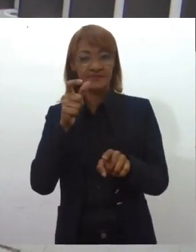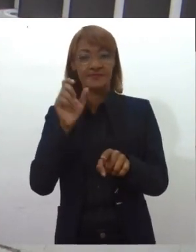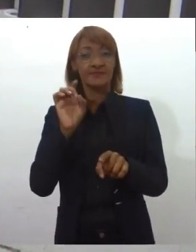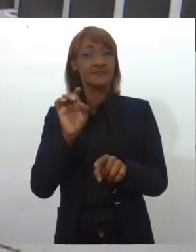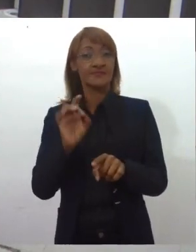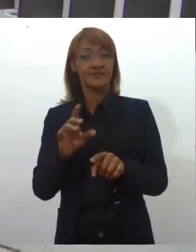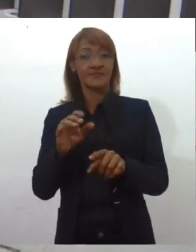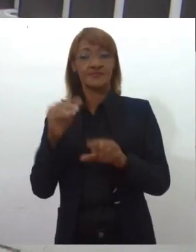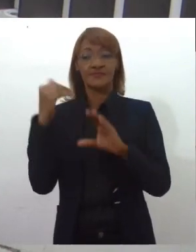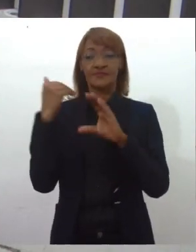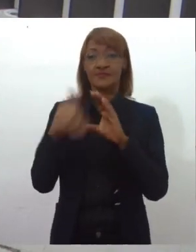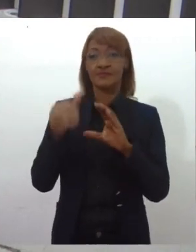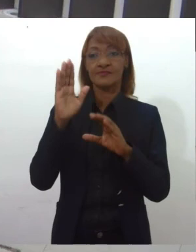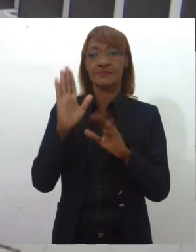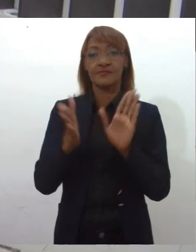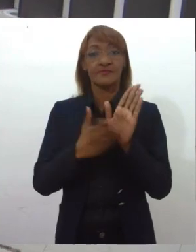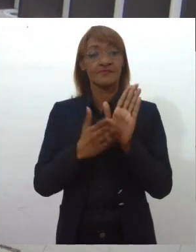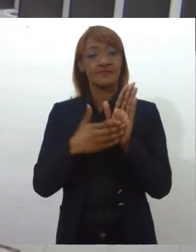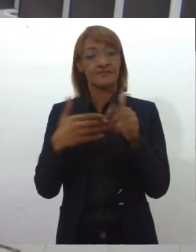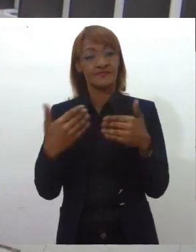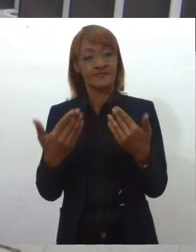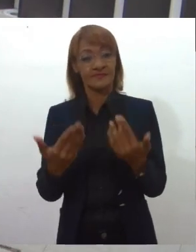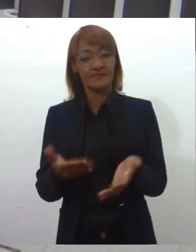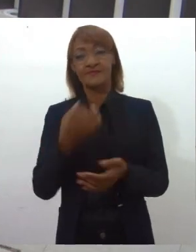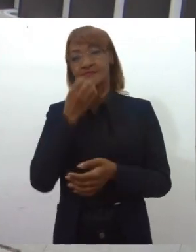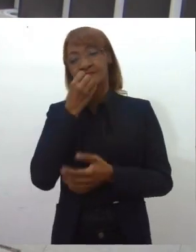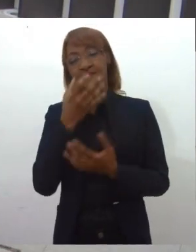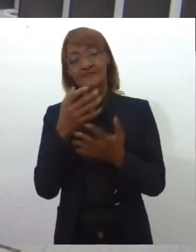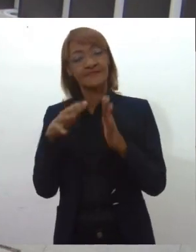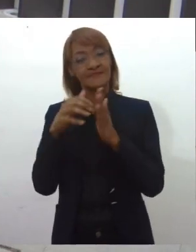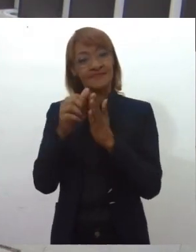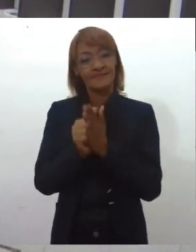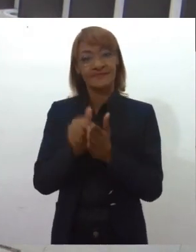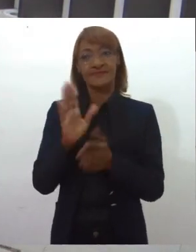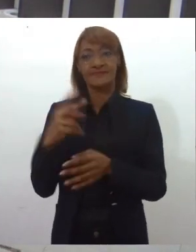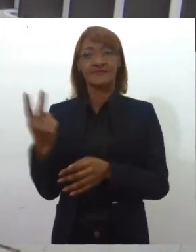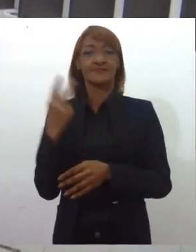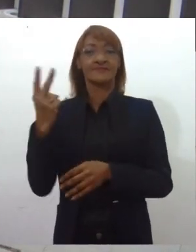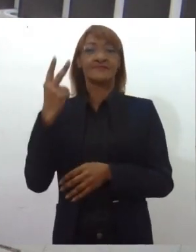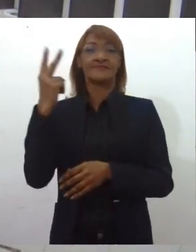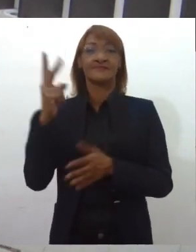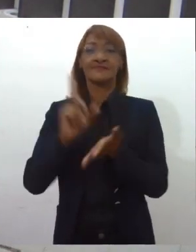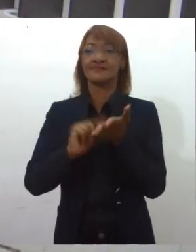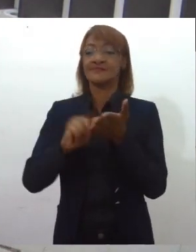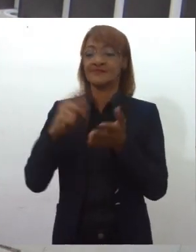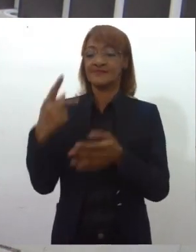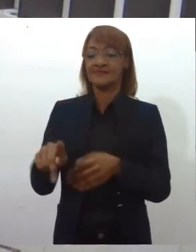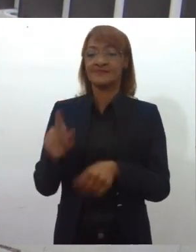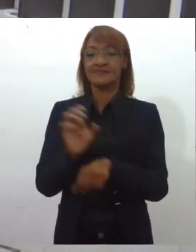FAPTEC, mandar a sua proposta e participar, né? Realmente valorizar ainda mais a produção científica aqui no